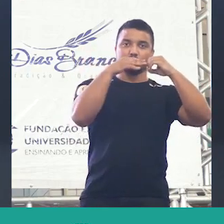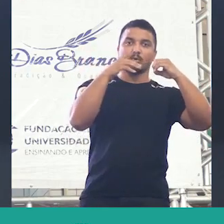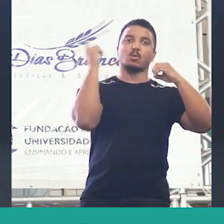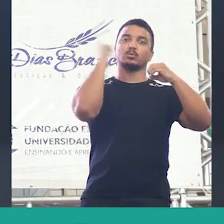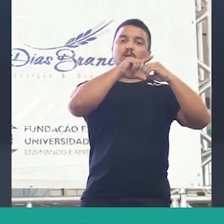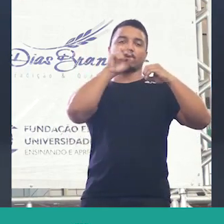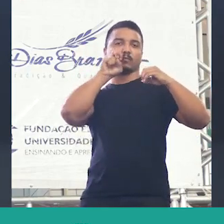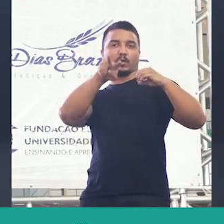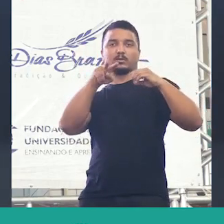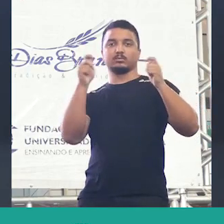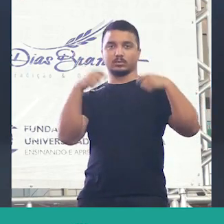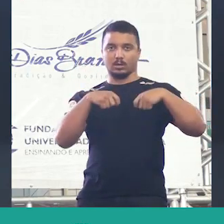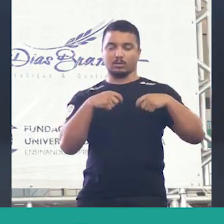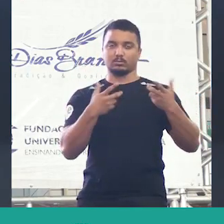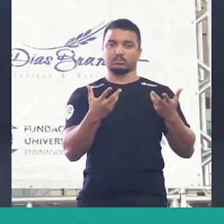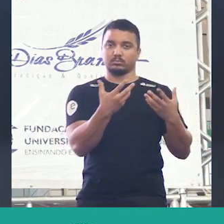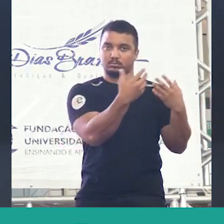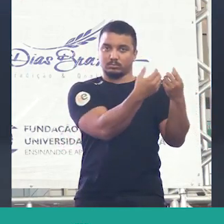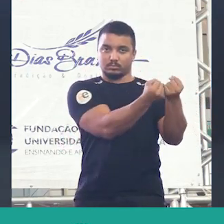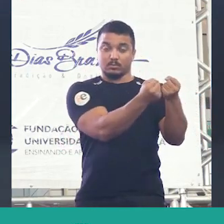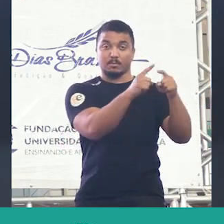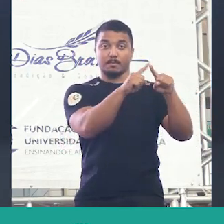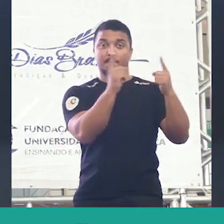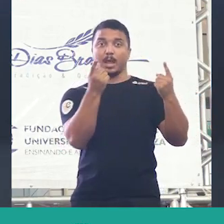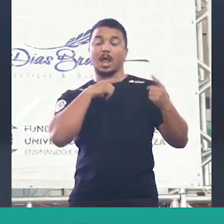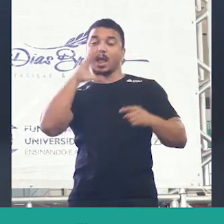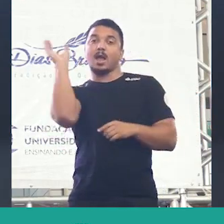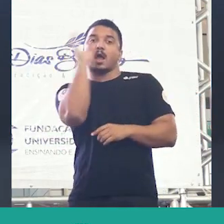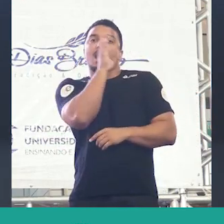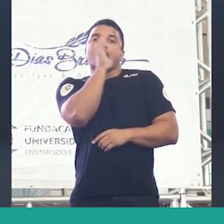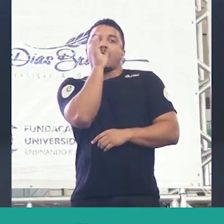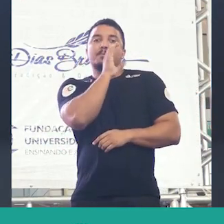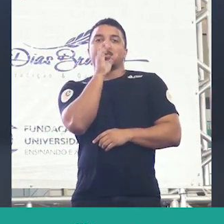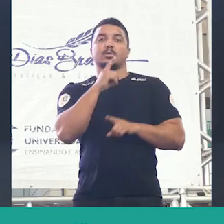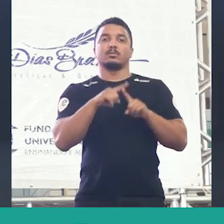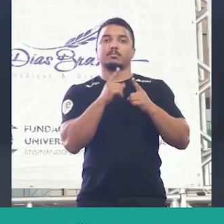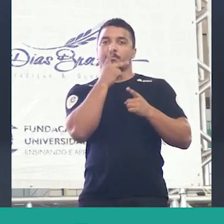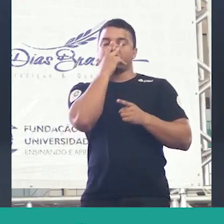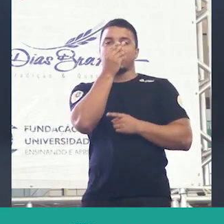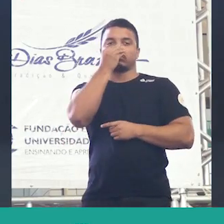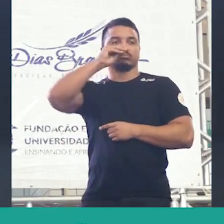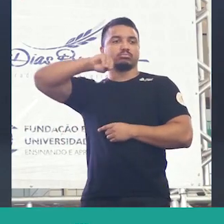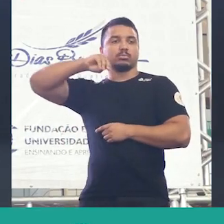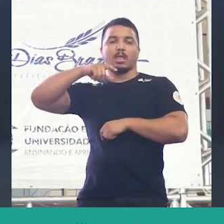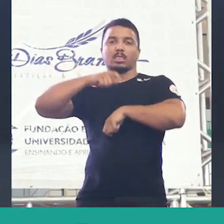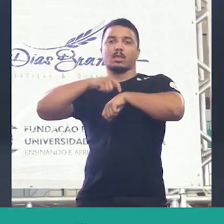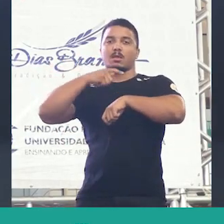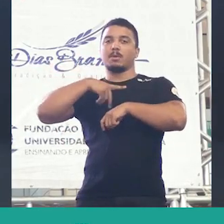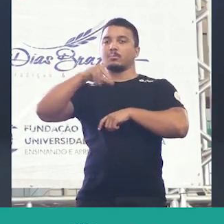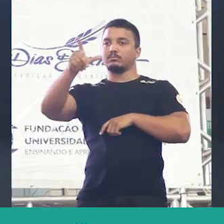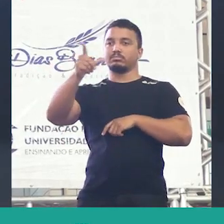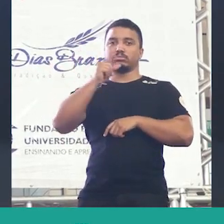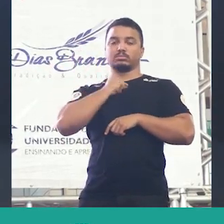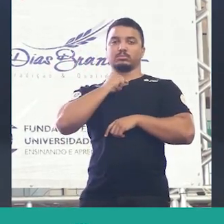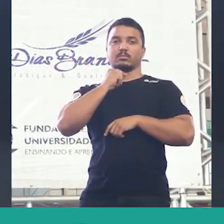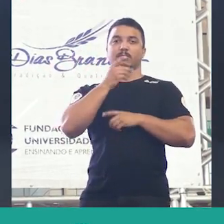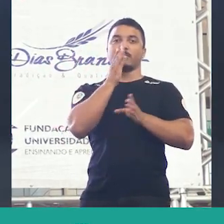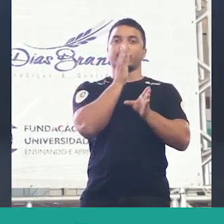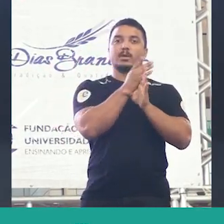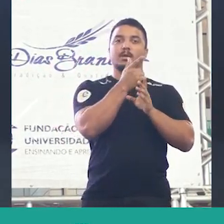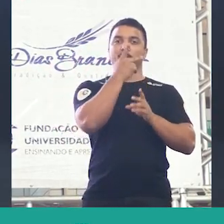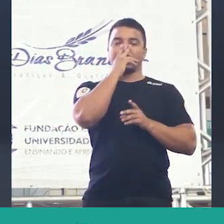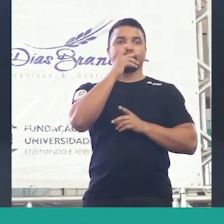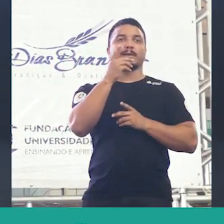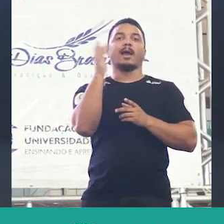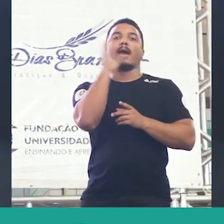provoca a visão. Perfeito. Só que ela é tão rápida que a gente despreza o tempo que ela chega em mim, sai de